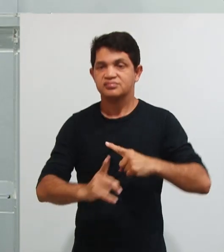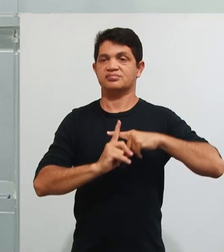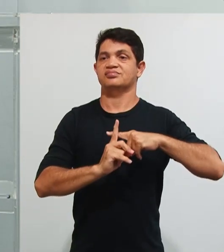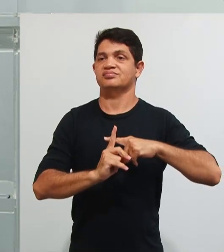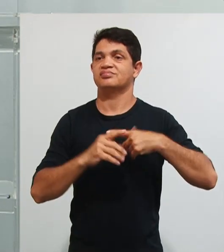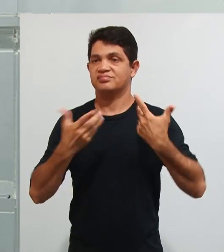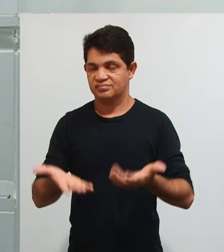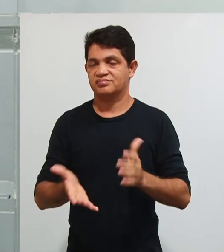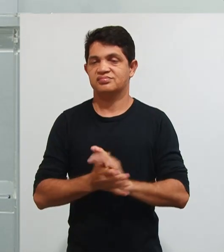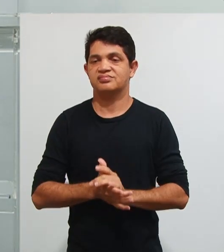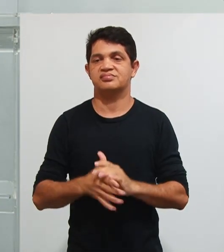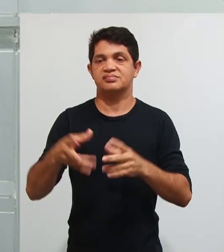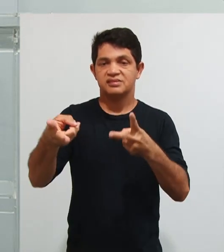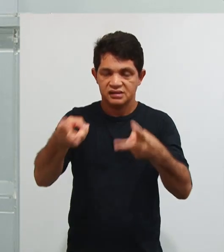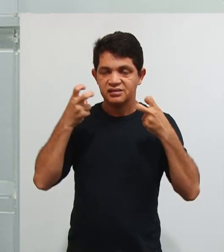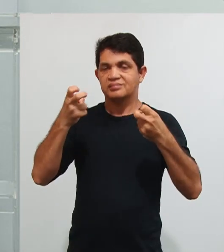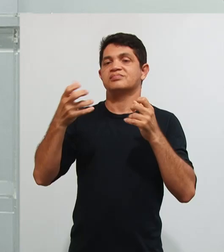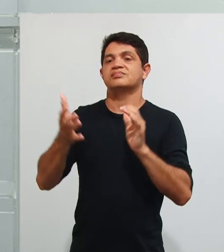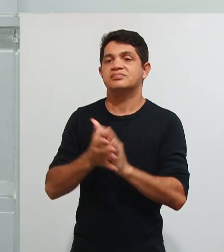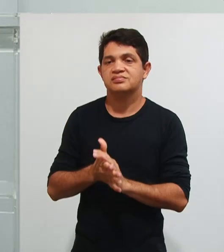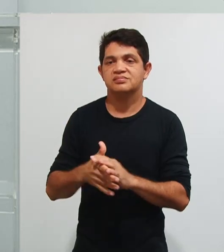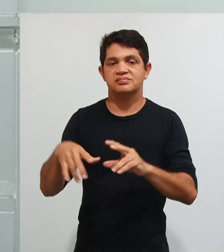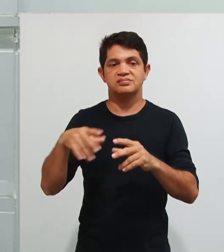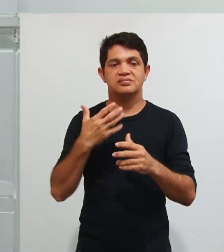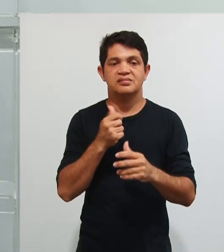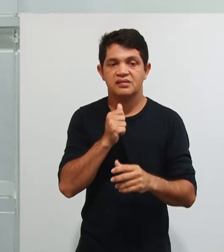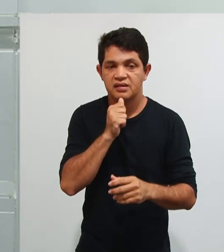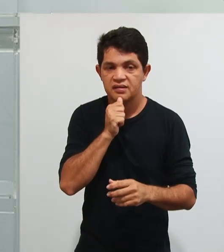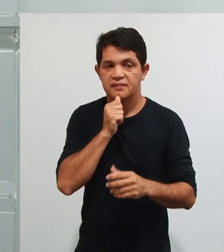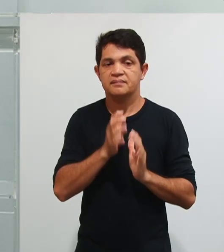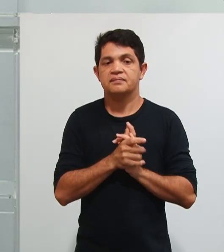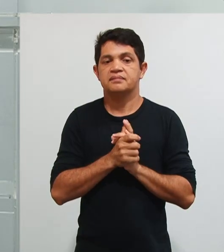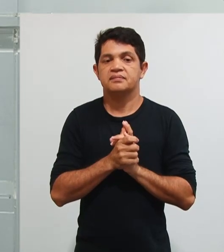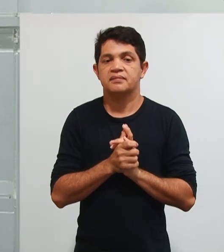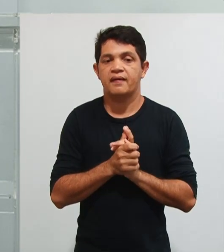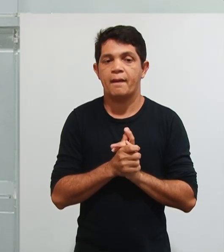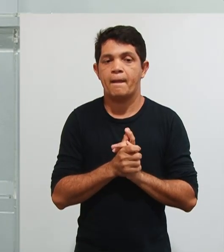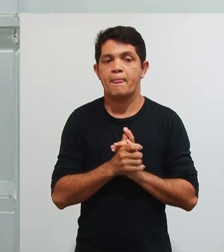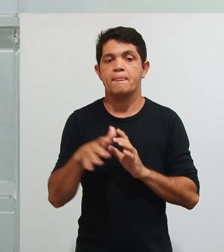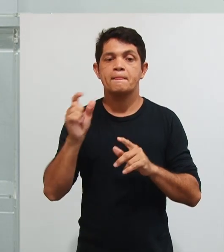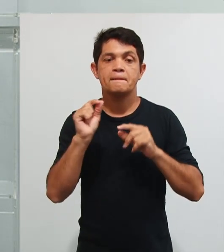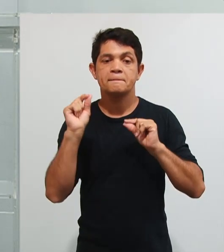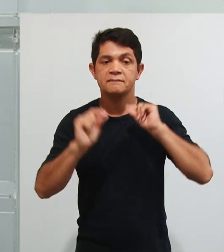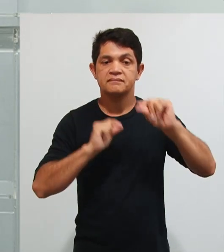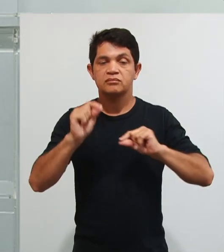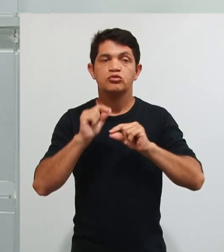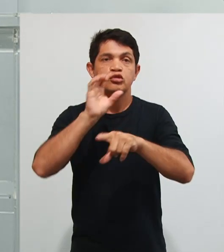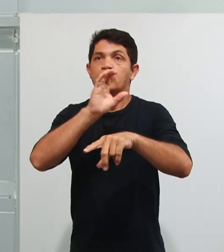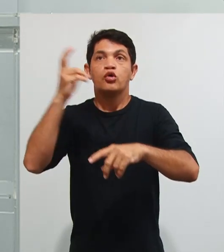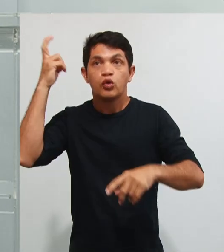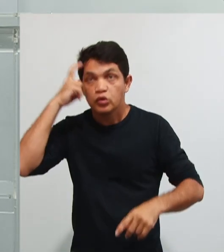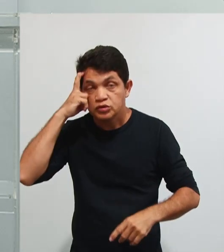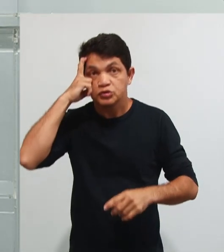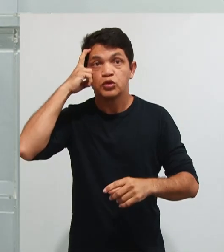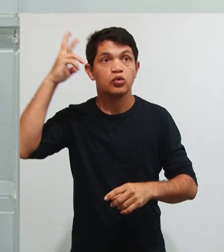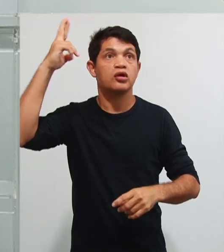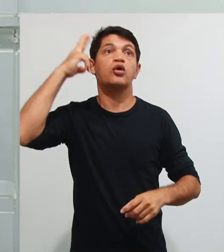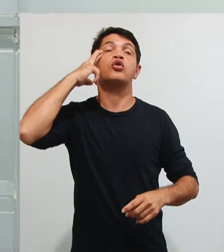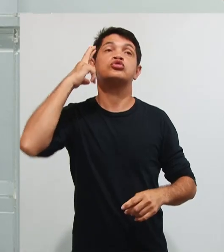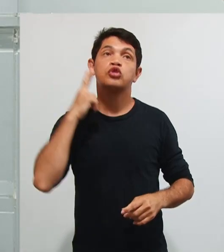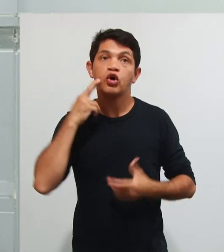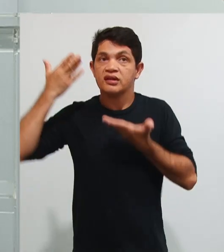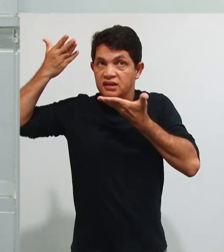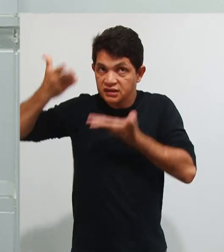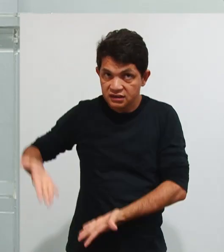desenvolvimento. Percebam, eu não estudei a questão cultural de Rondônia